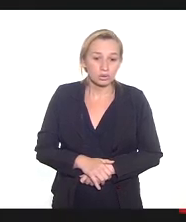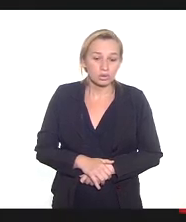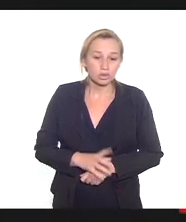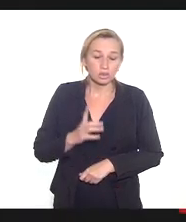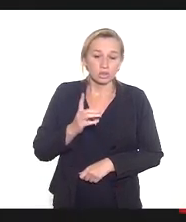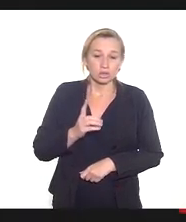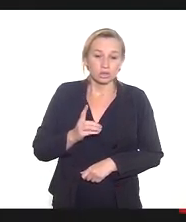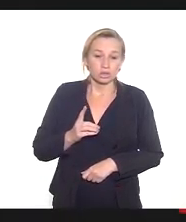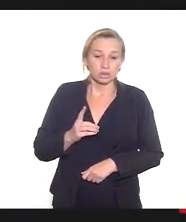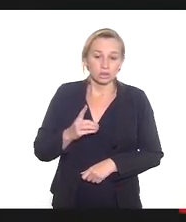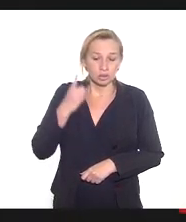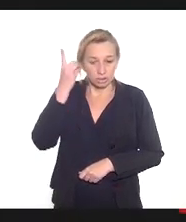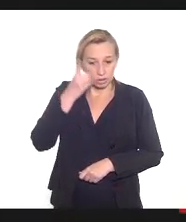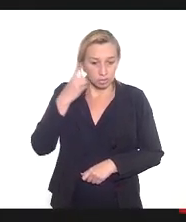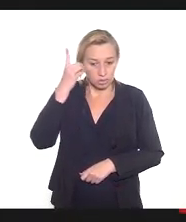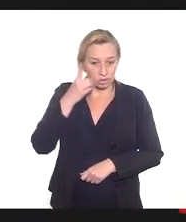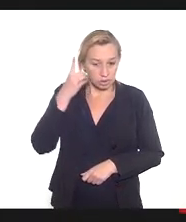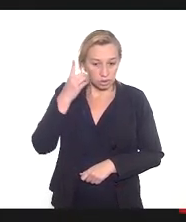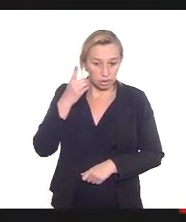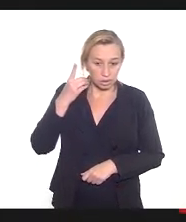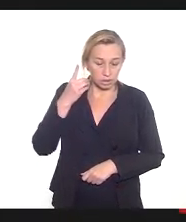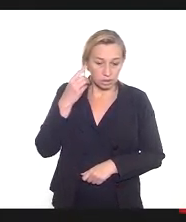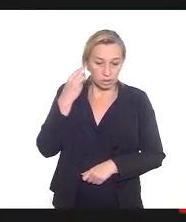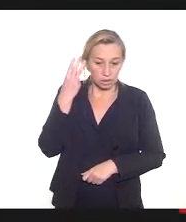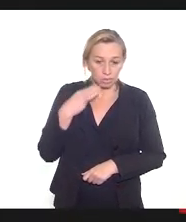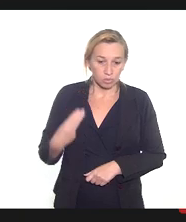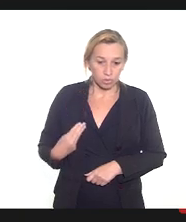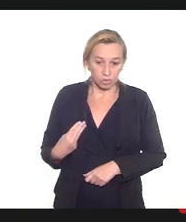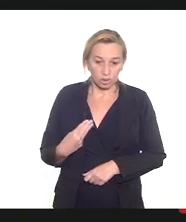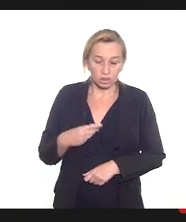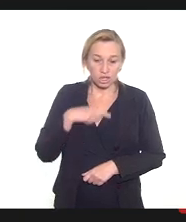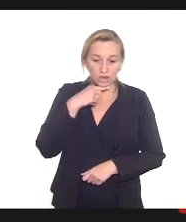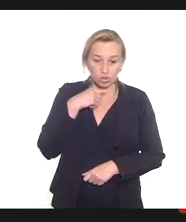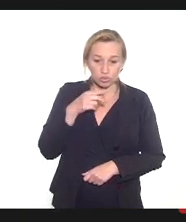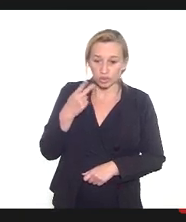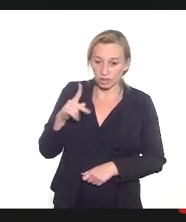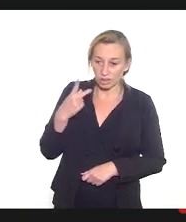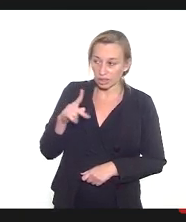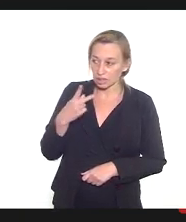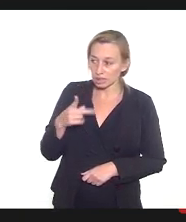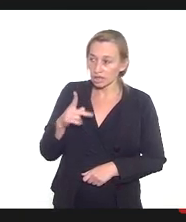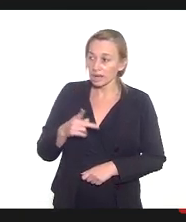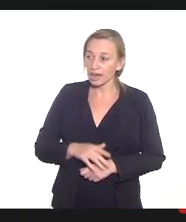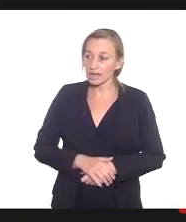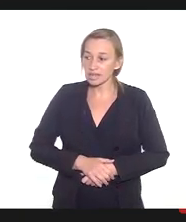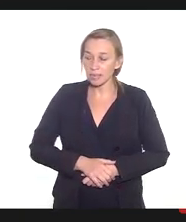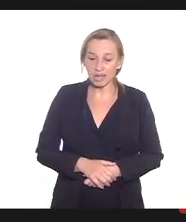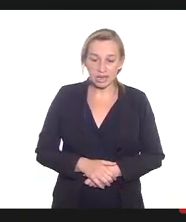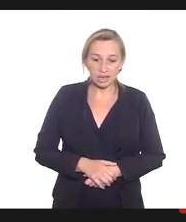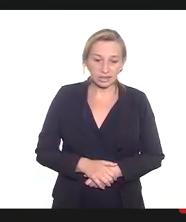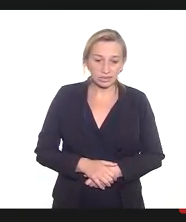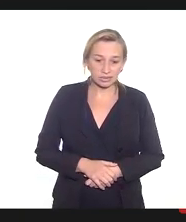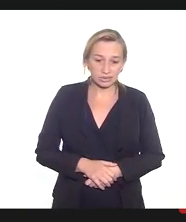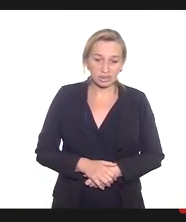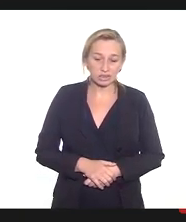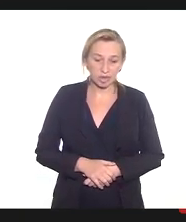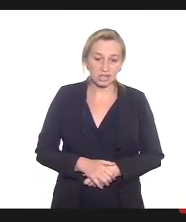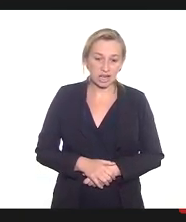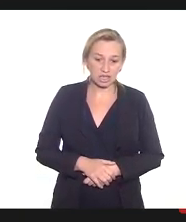Mônica é trazer a dúvida dela se tivesse me contemplado eu nem faria questão de me